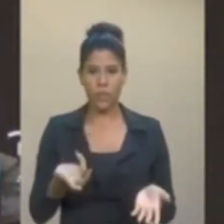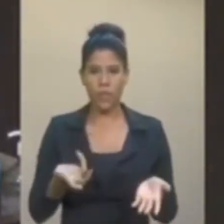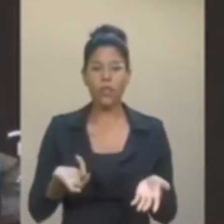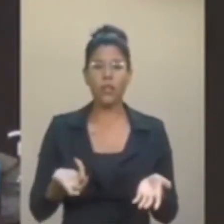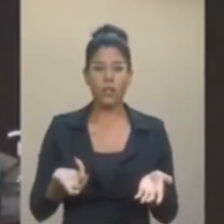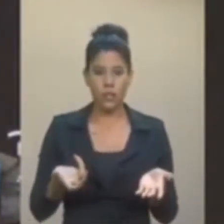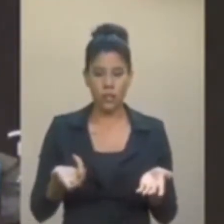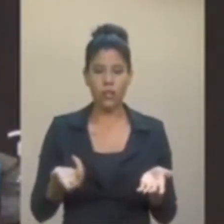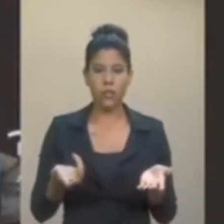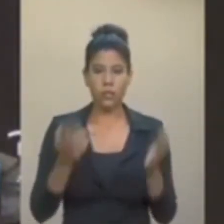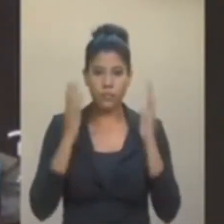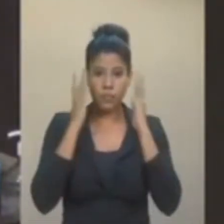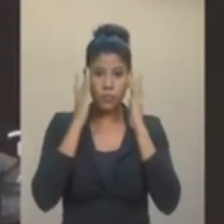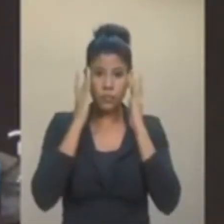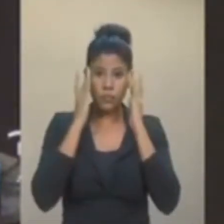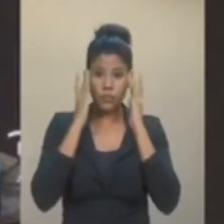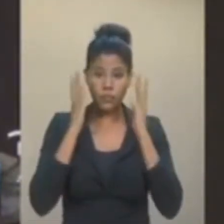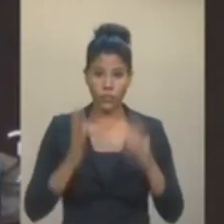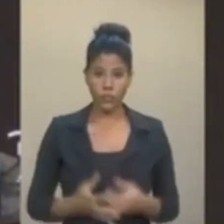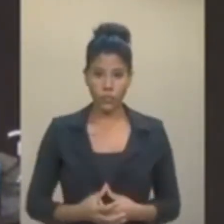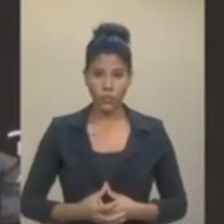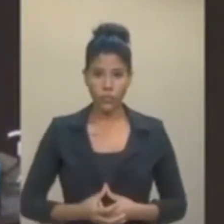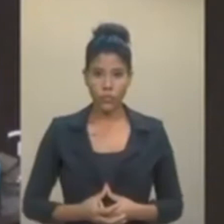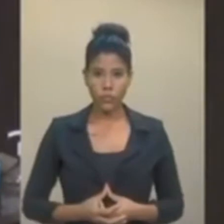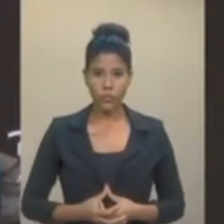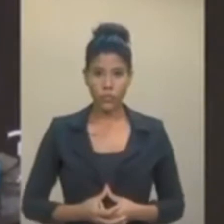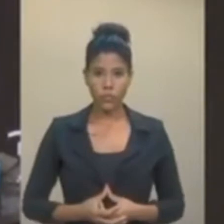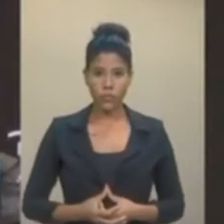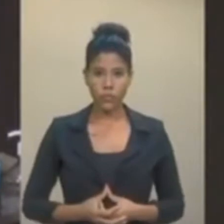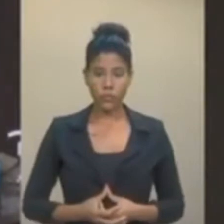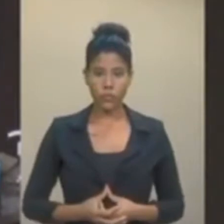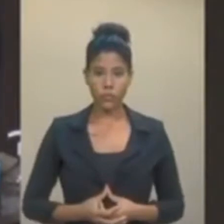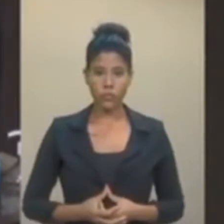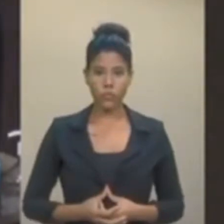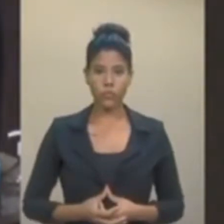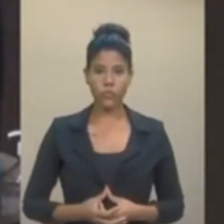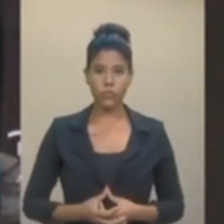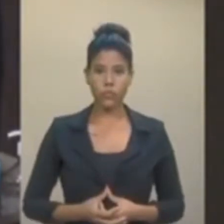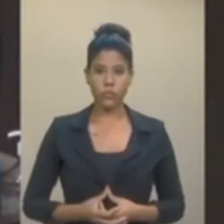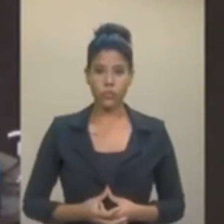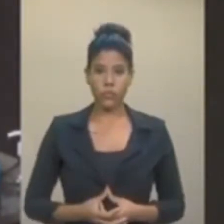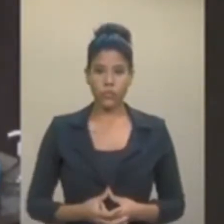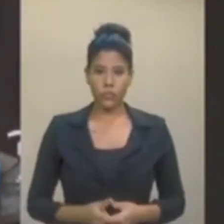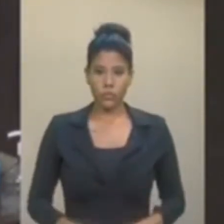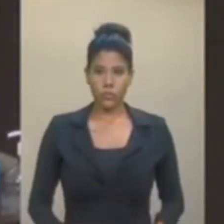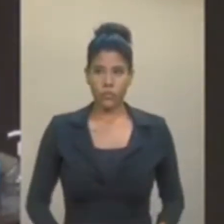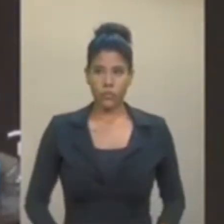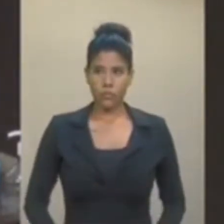perpetram contra os opositores das ditaduras. Inclusive